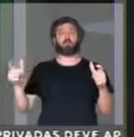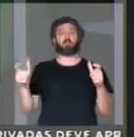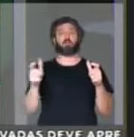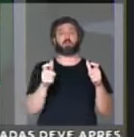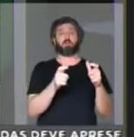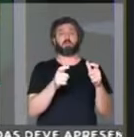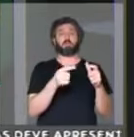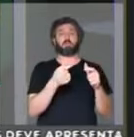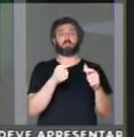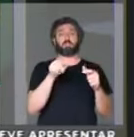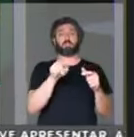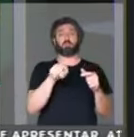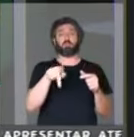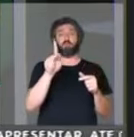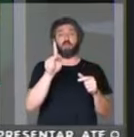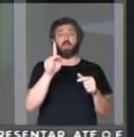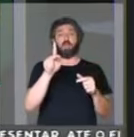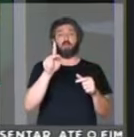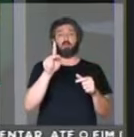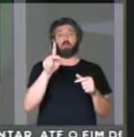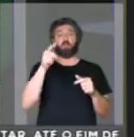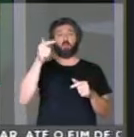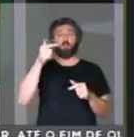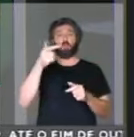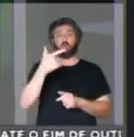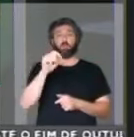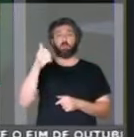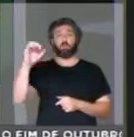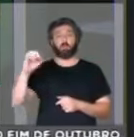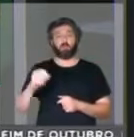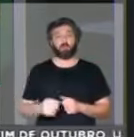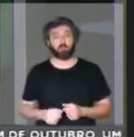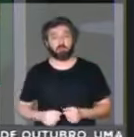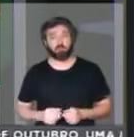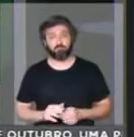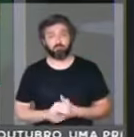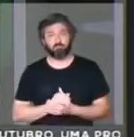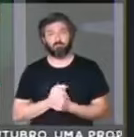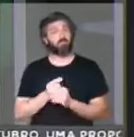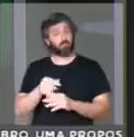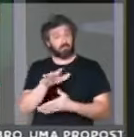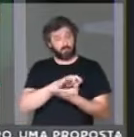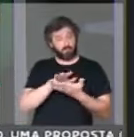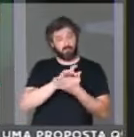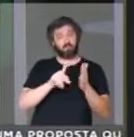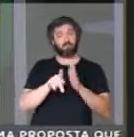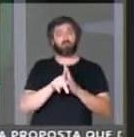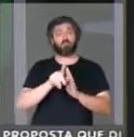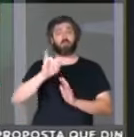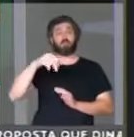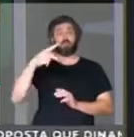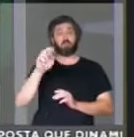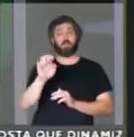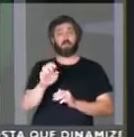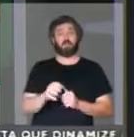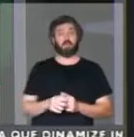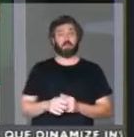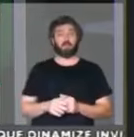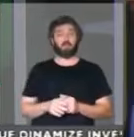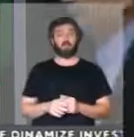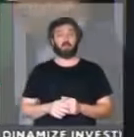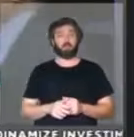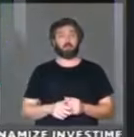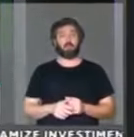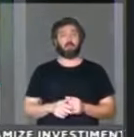7 mil quilômetros quadrados em 2010 segundo dados do instituto nacional de pesquisa espacial o